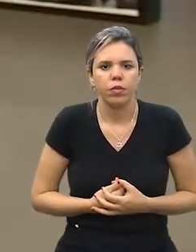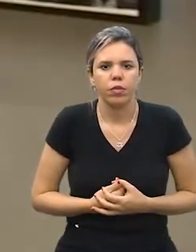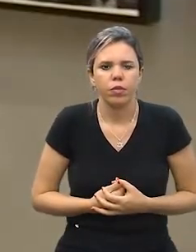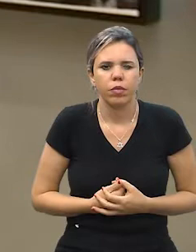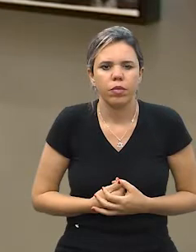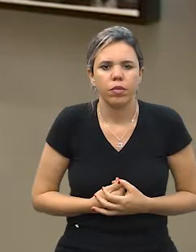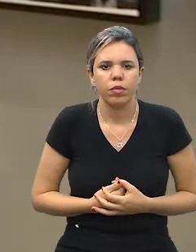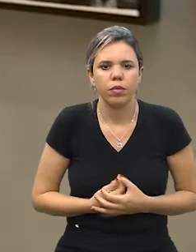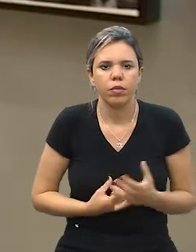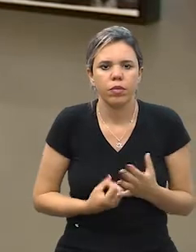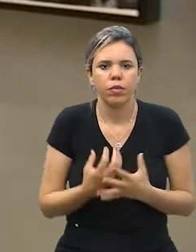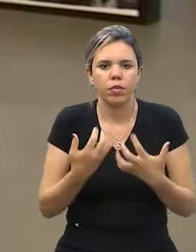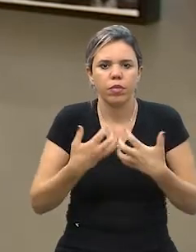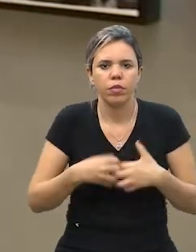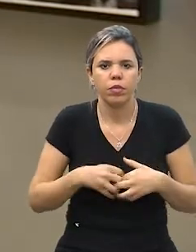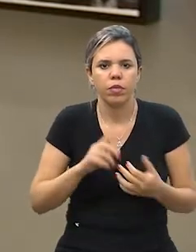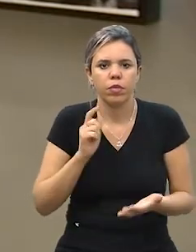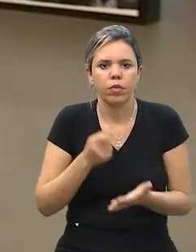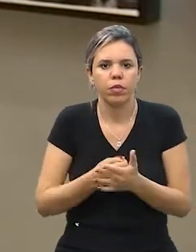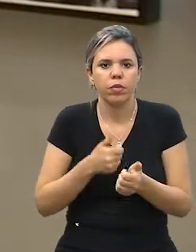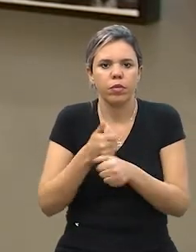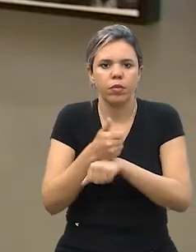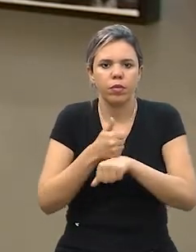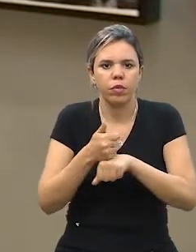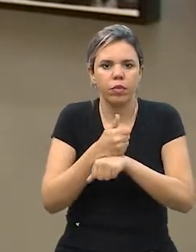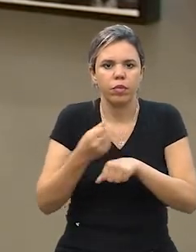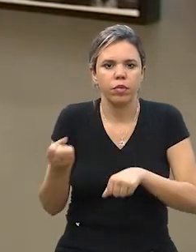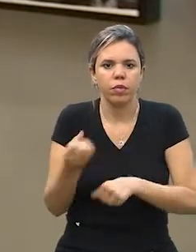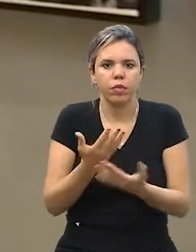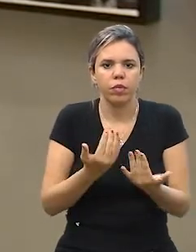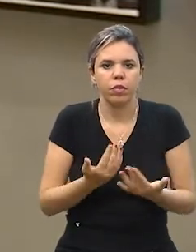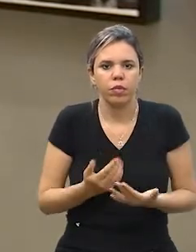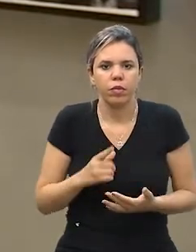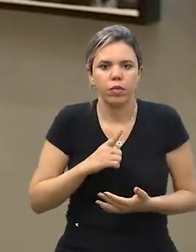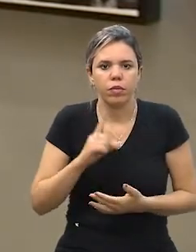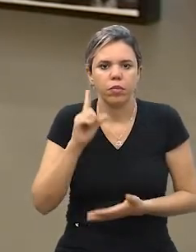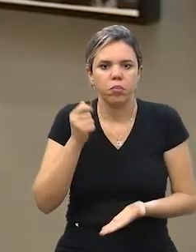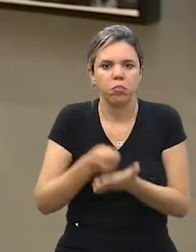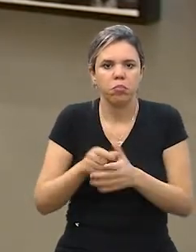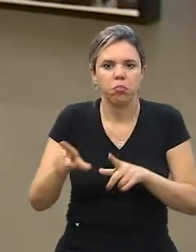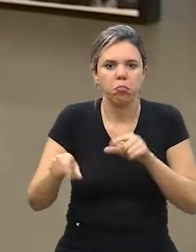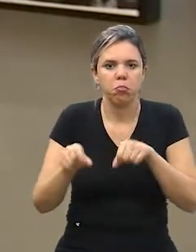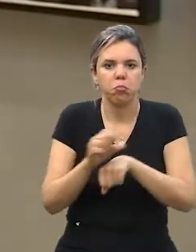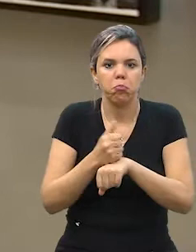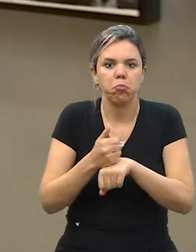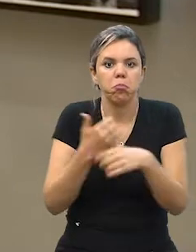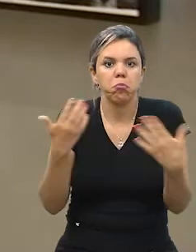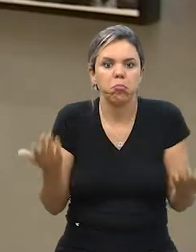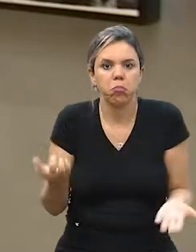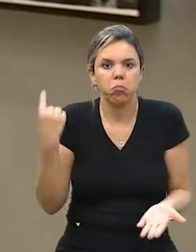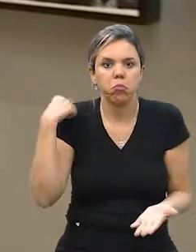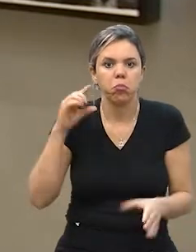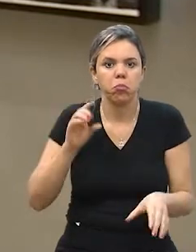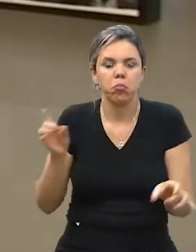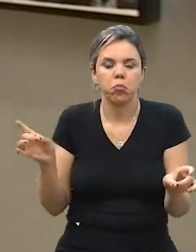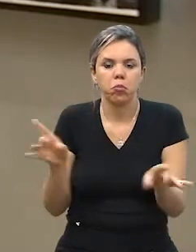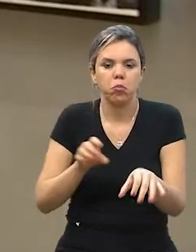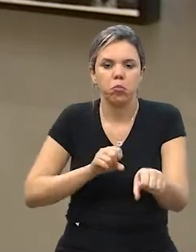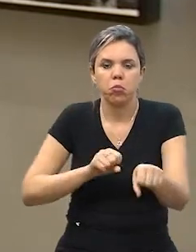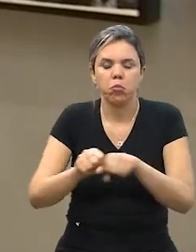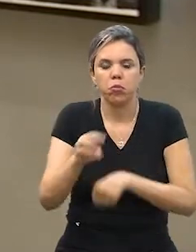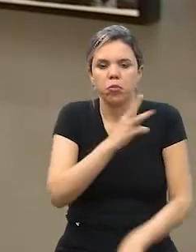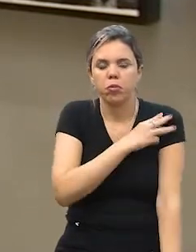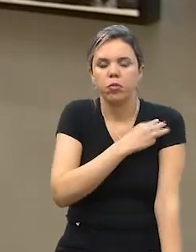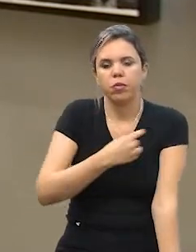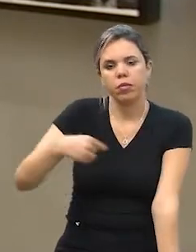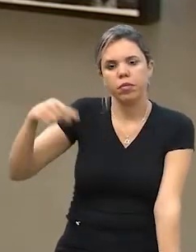Eu me coloquei nessa situação de decidir a profissão muito novo. Eu tive que decidir a profissão, eu estava concluindo o terceiro colegial